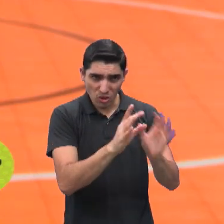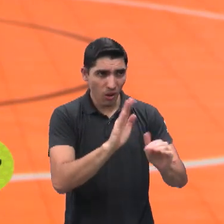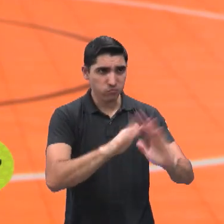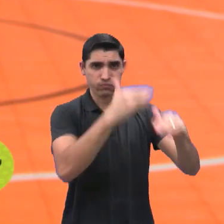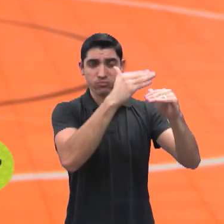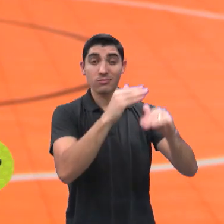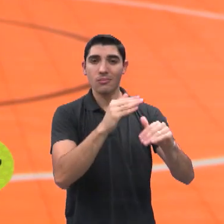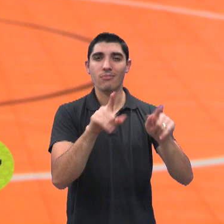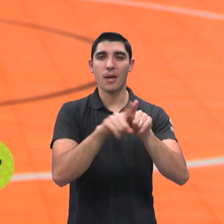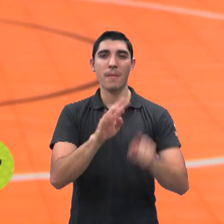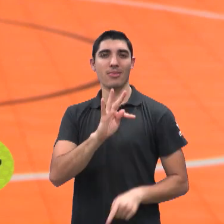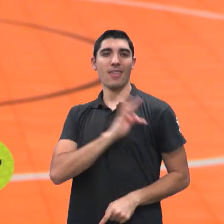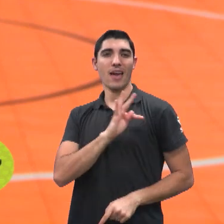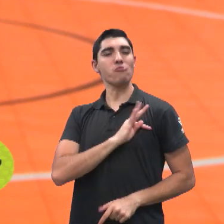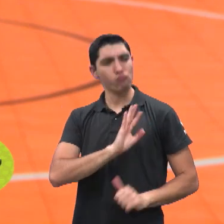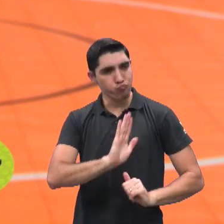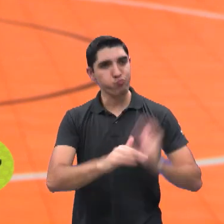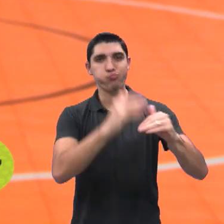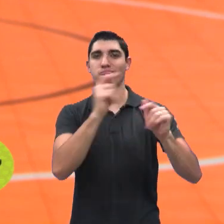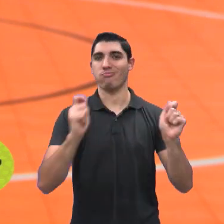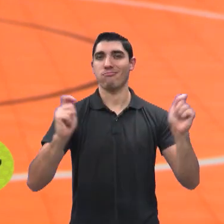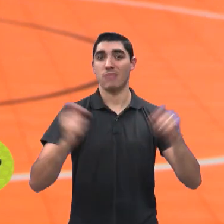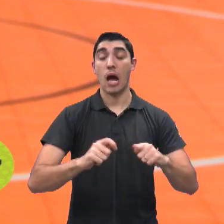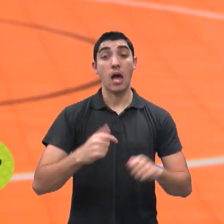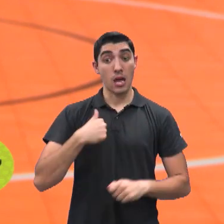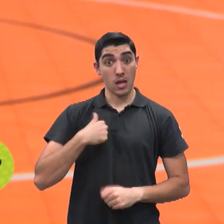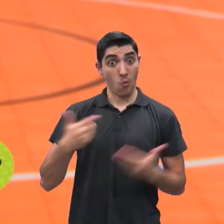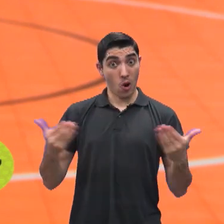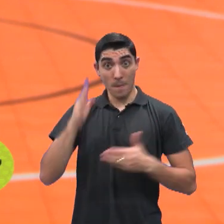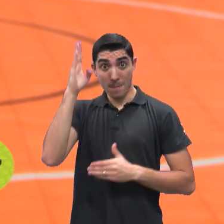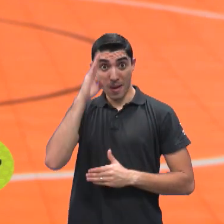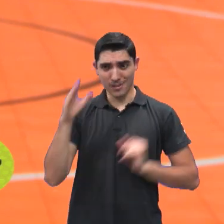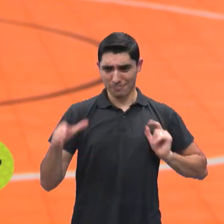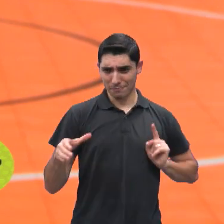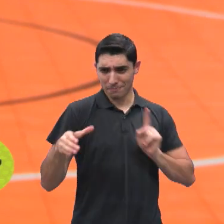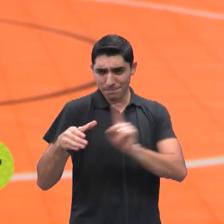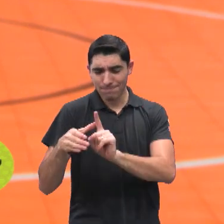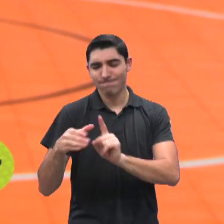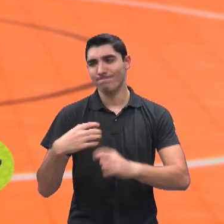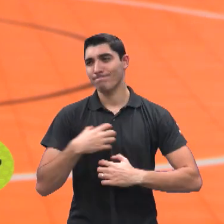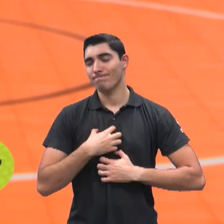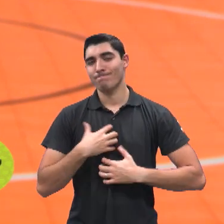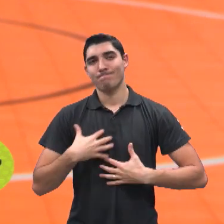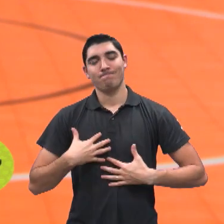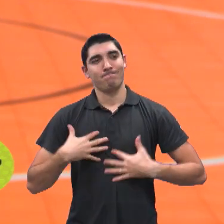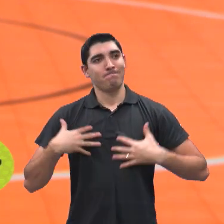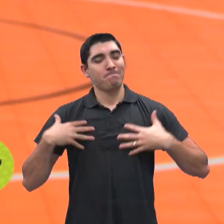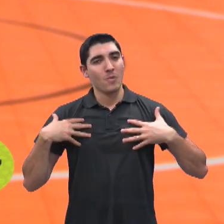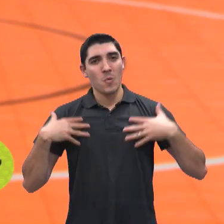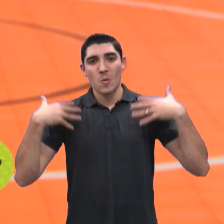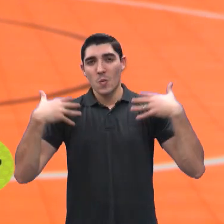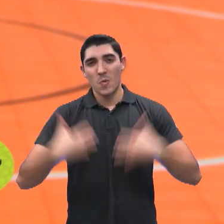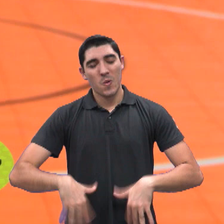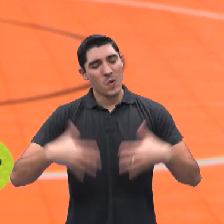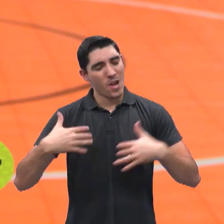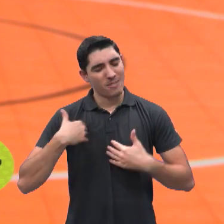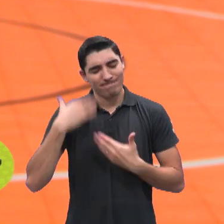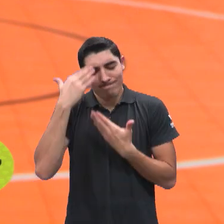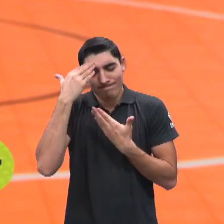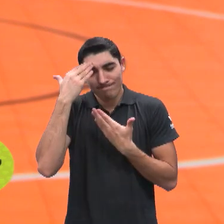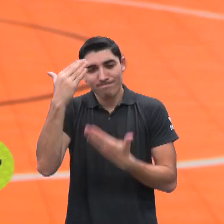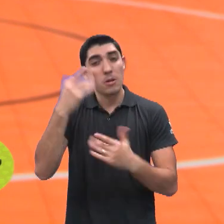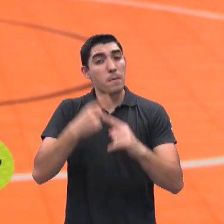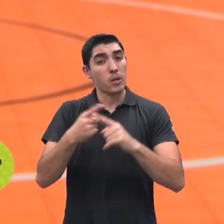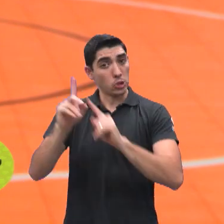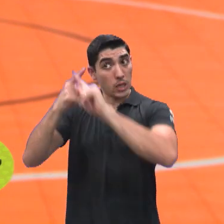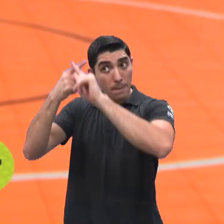terceira convocação para a seleção brasileira é um êxtase, porque assim, eu fico muito, muito grata, muito feliz, porque eu estive no